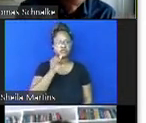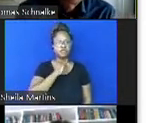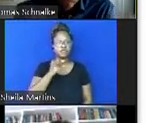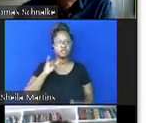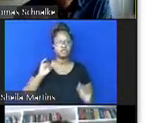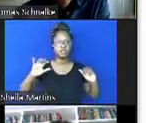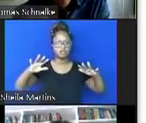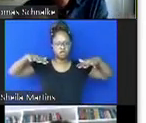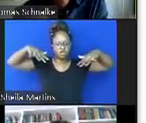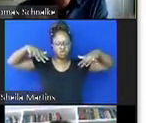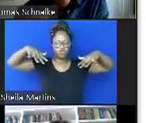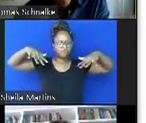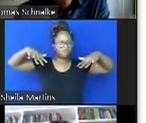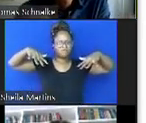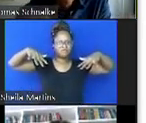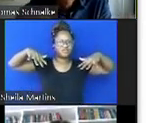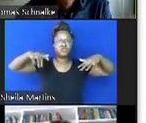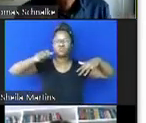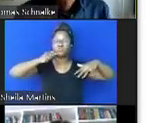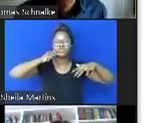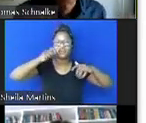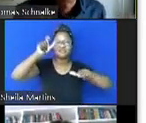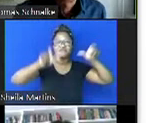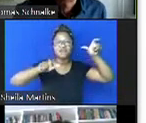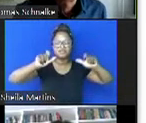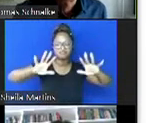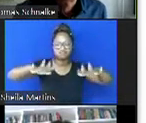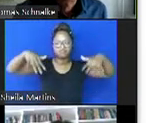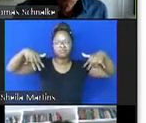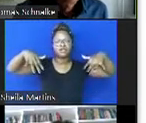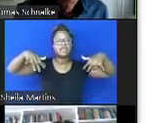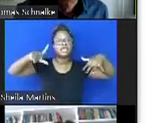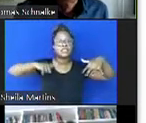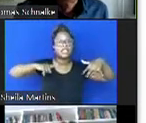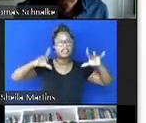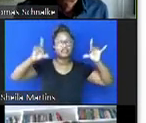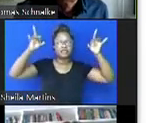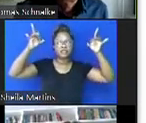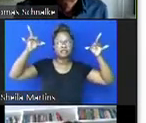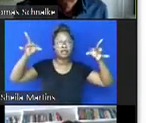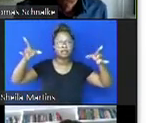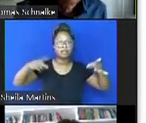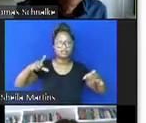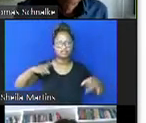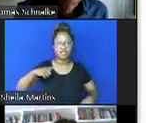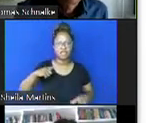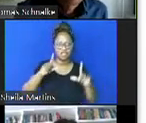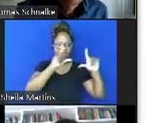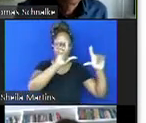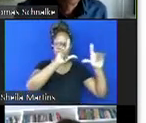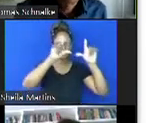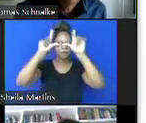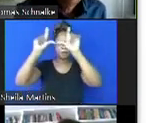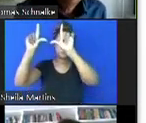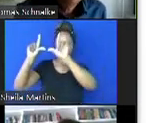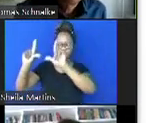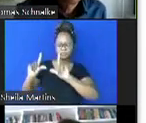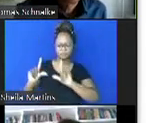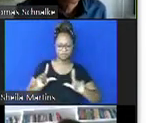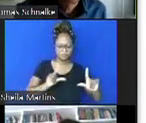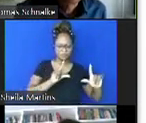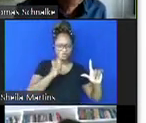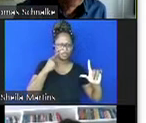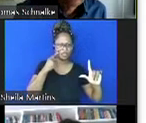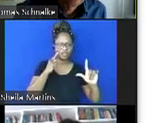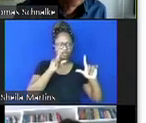não temos a plateia, mas sim os detalhes em close-up de modelos funcionais.